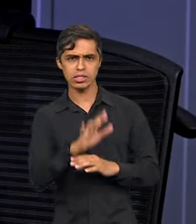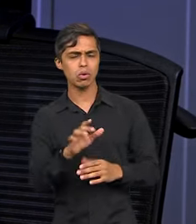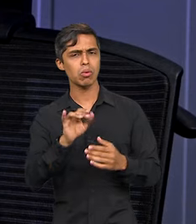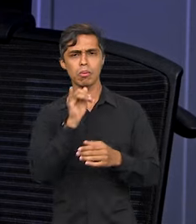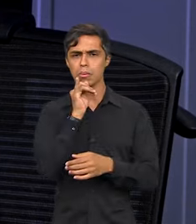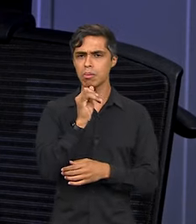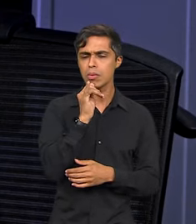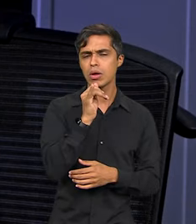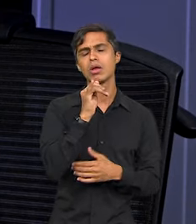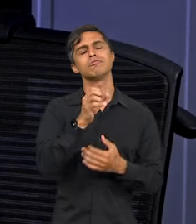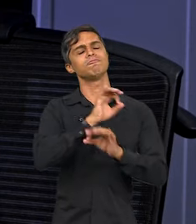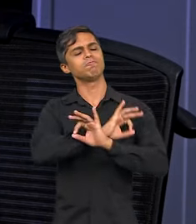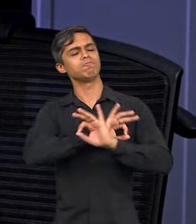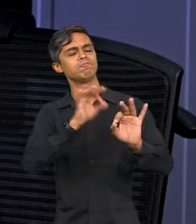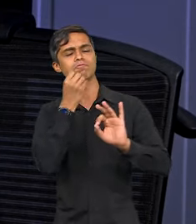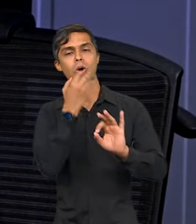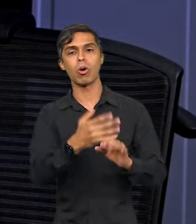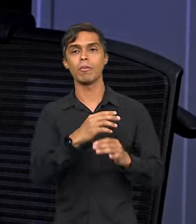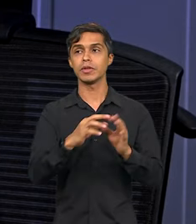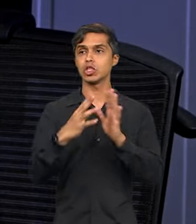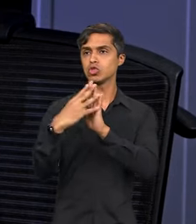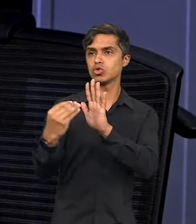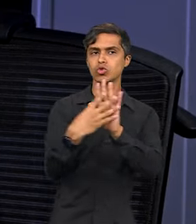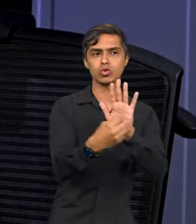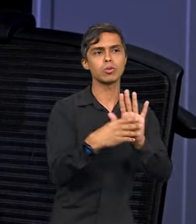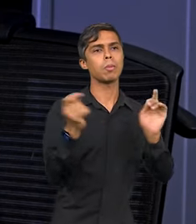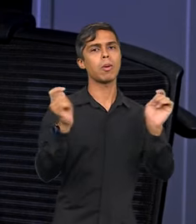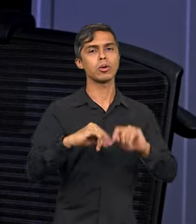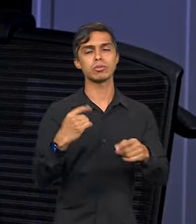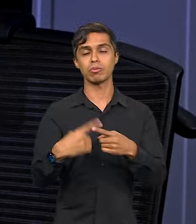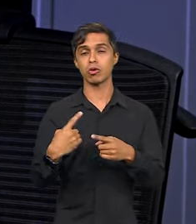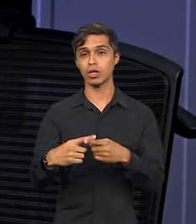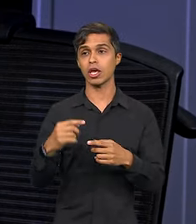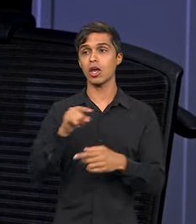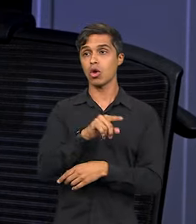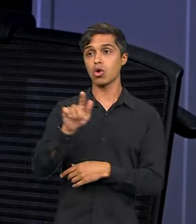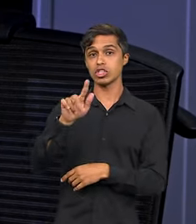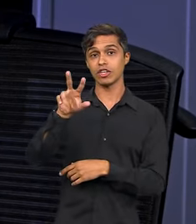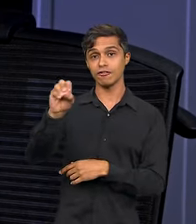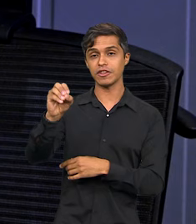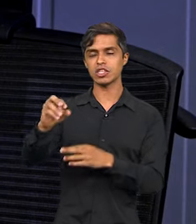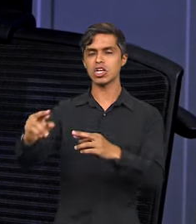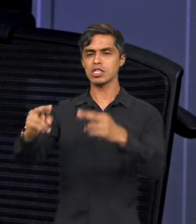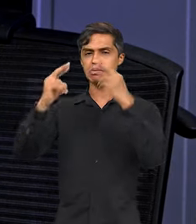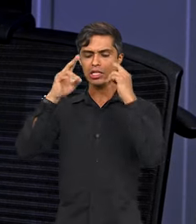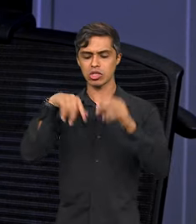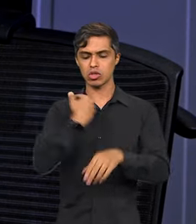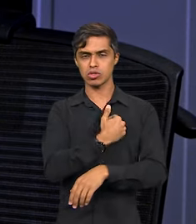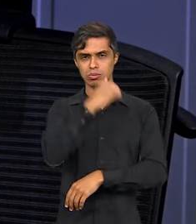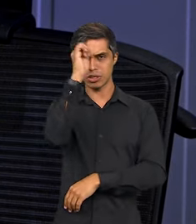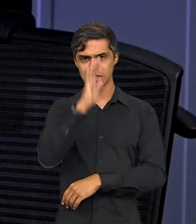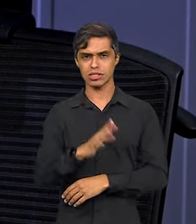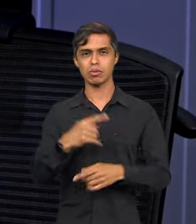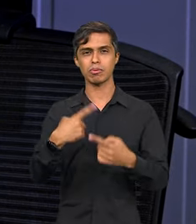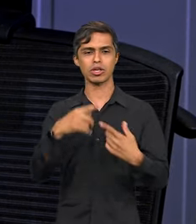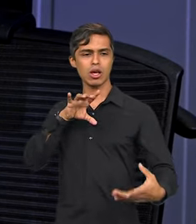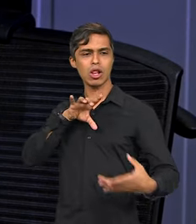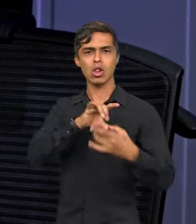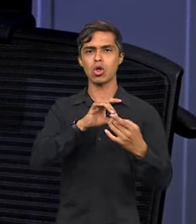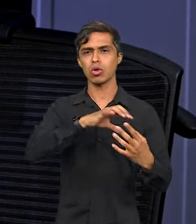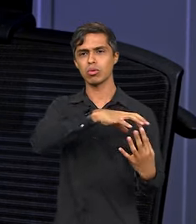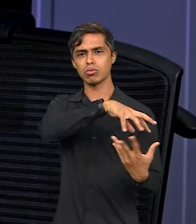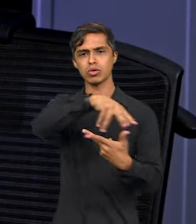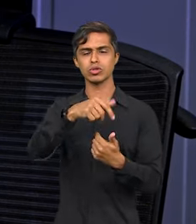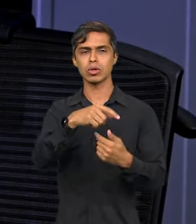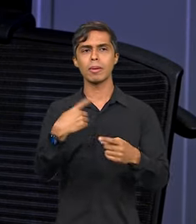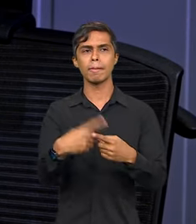exemplo e por isso talvez todo o respeito que os países do G20 t em relação ao Brasil especialmente Quando se considera aliança Global contra contra a fome e